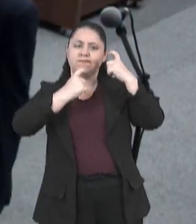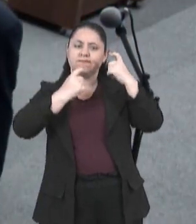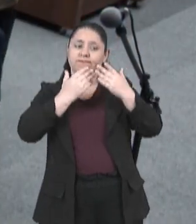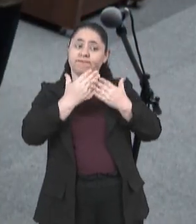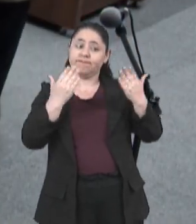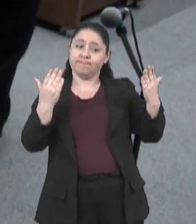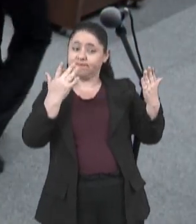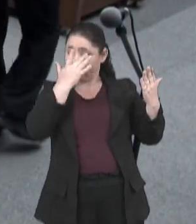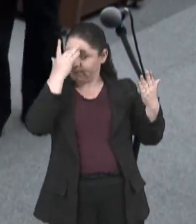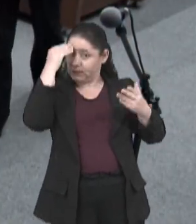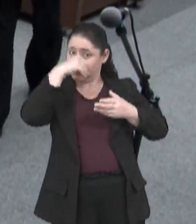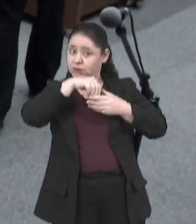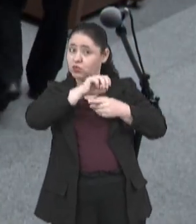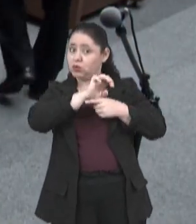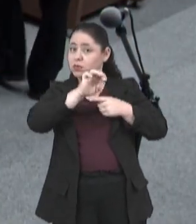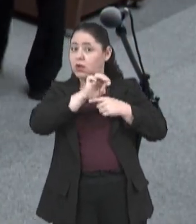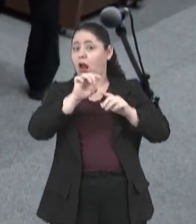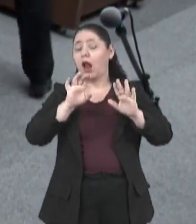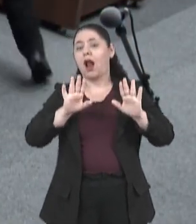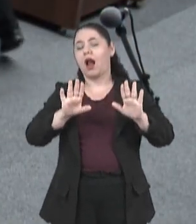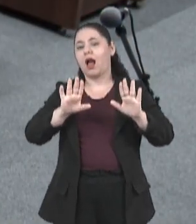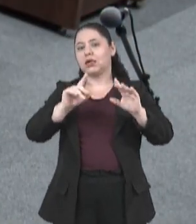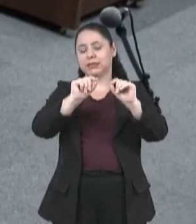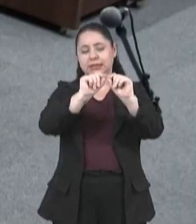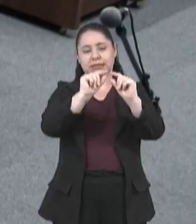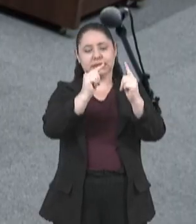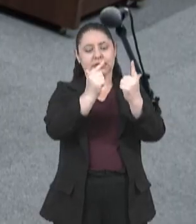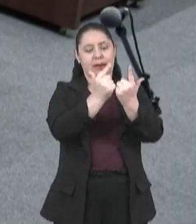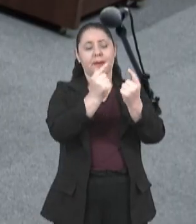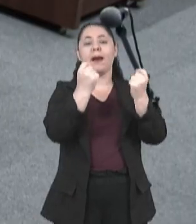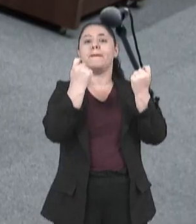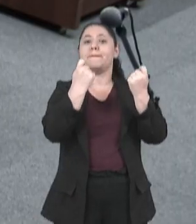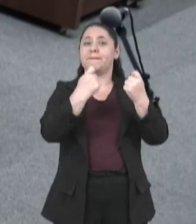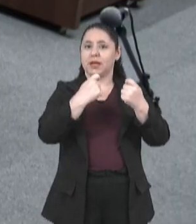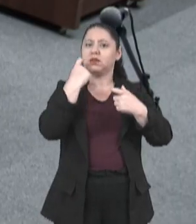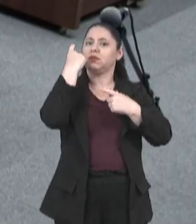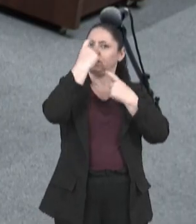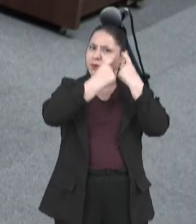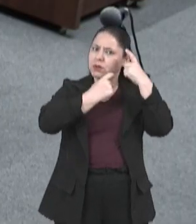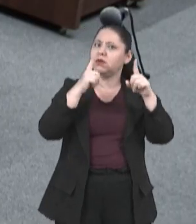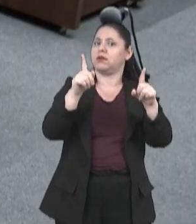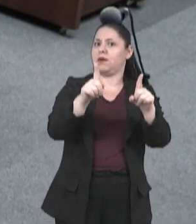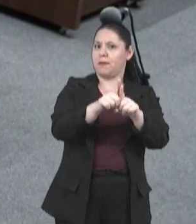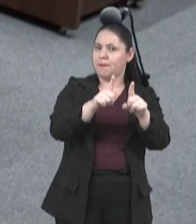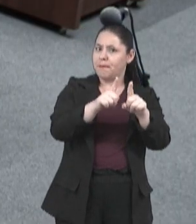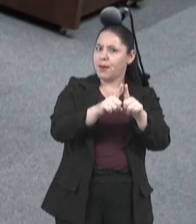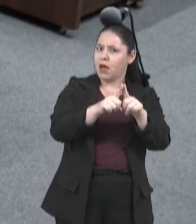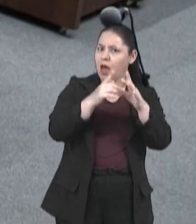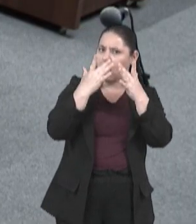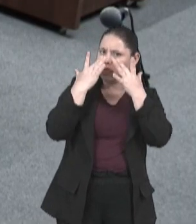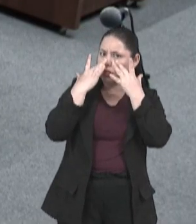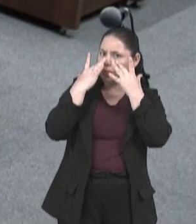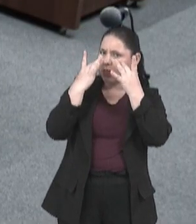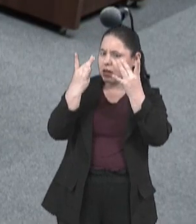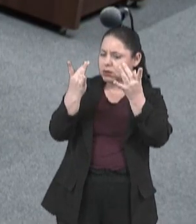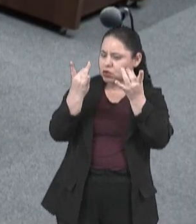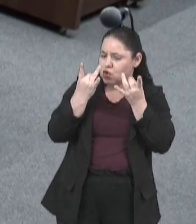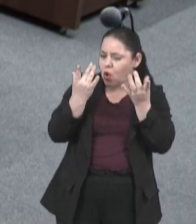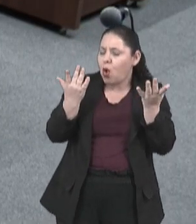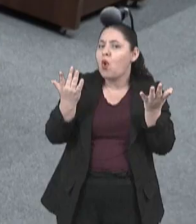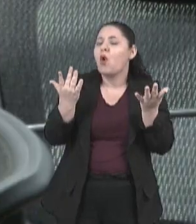muita gente desse Estado e que esta Assembleia tem que se preocupar e tomar para si atenção.